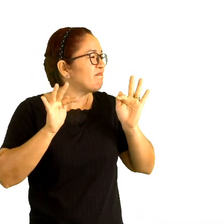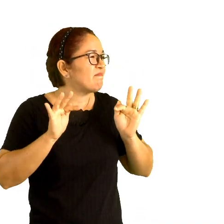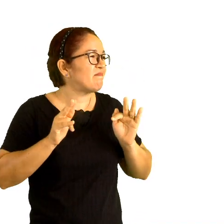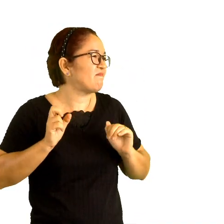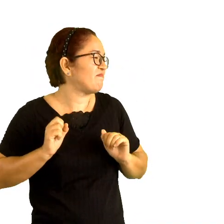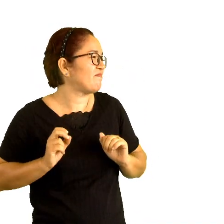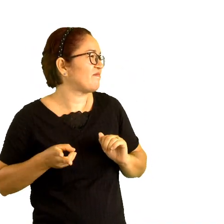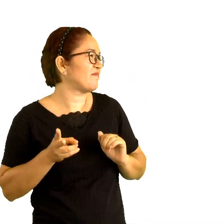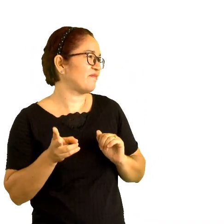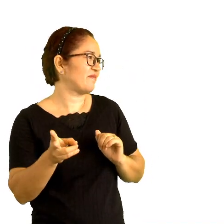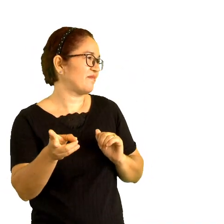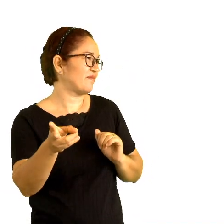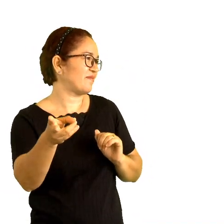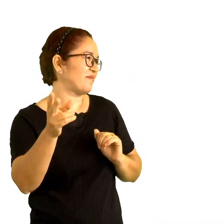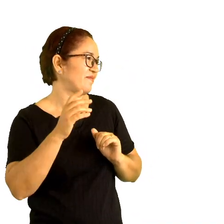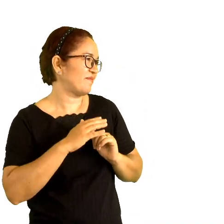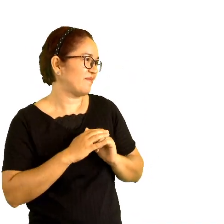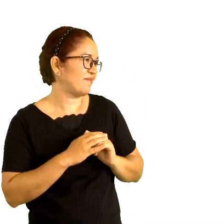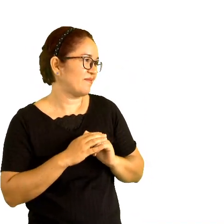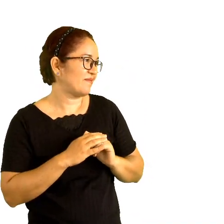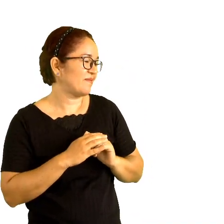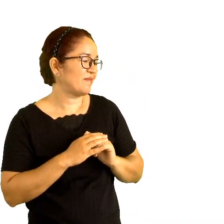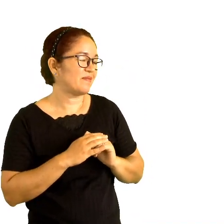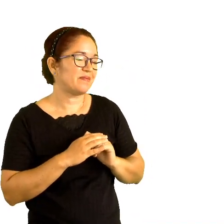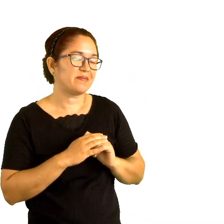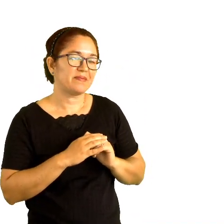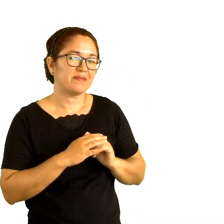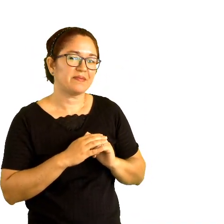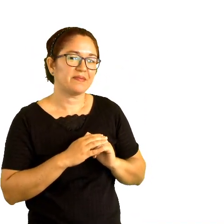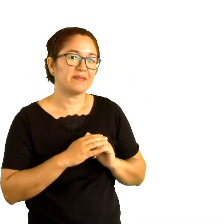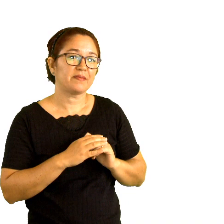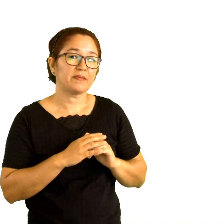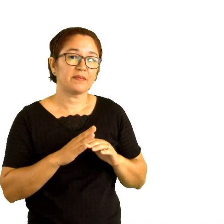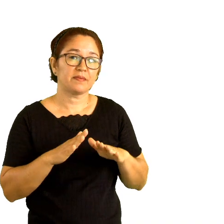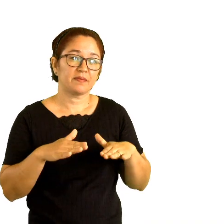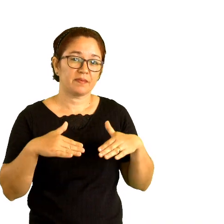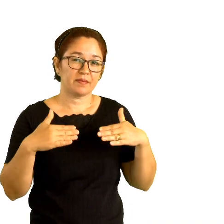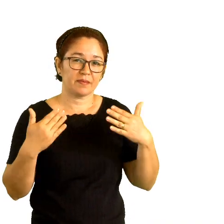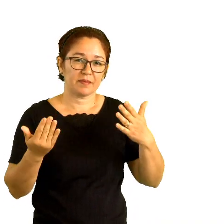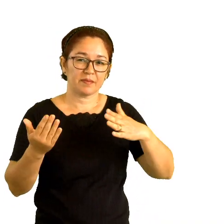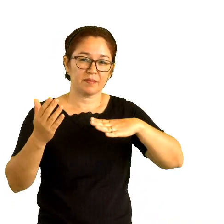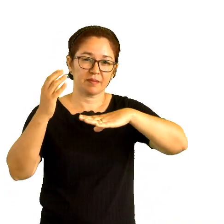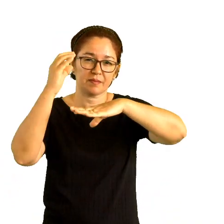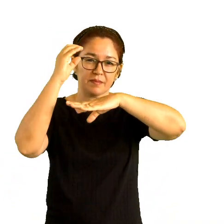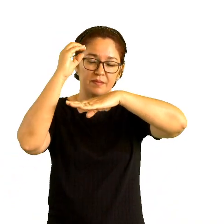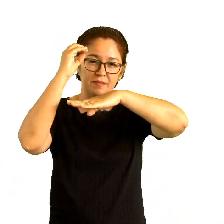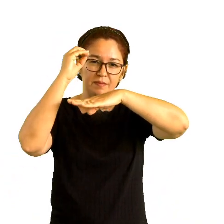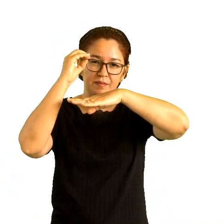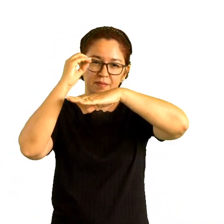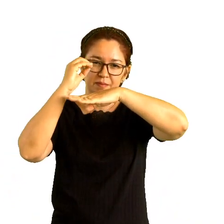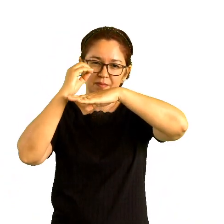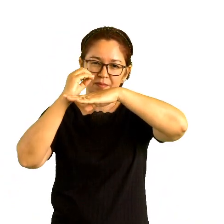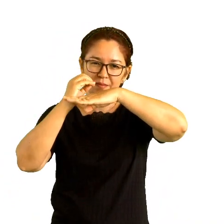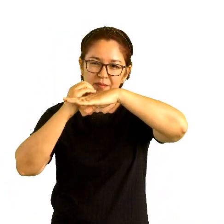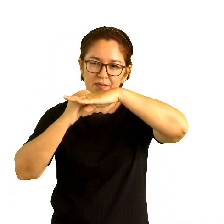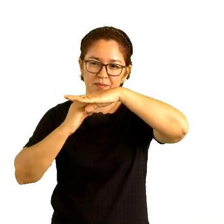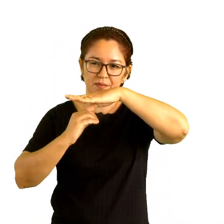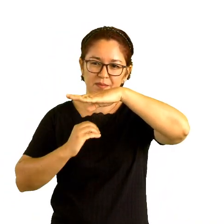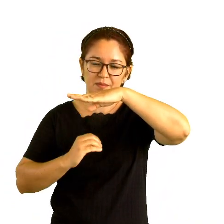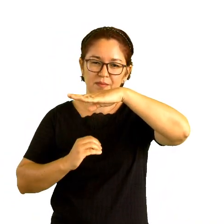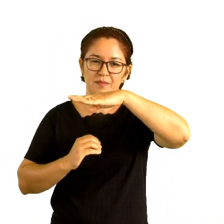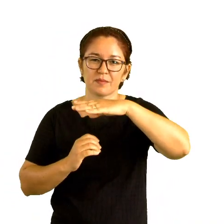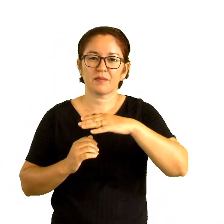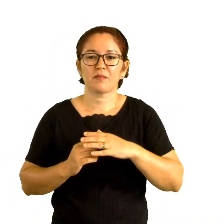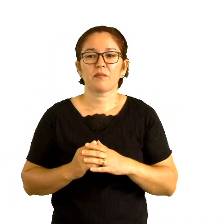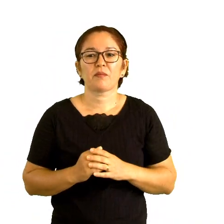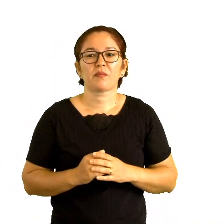para sempre. E então, naquela noite, enquanto saboreava pernas de rã a